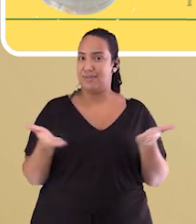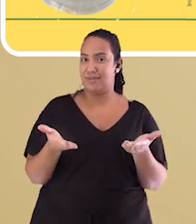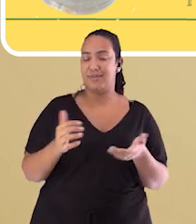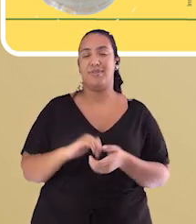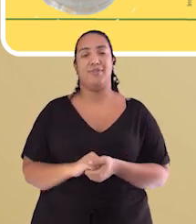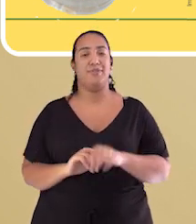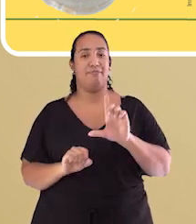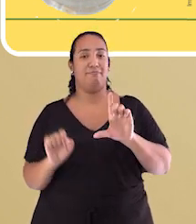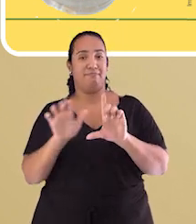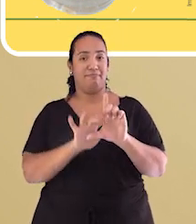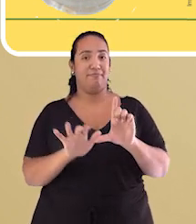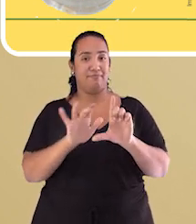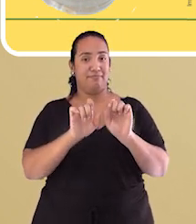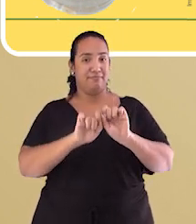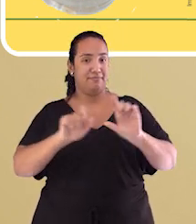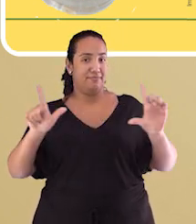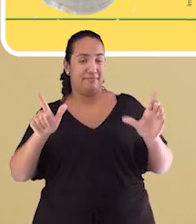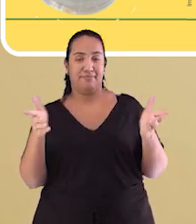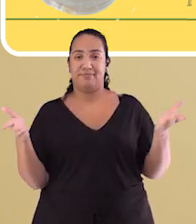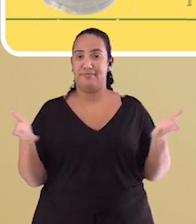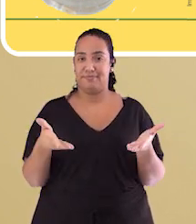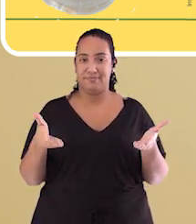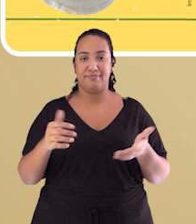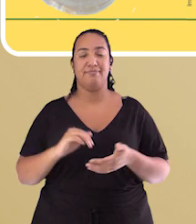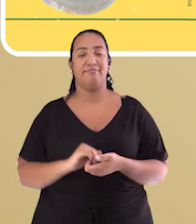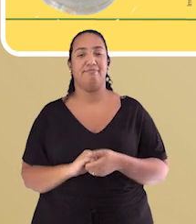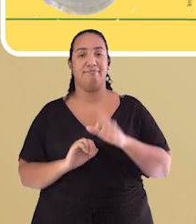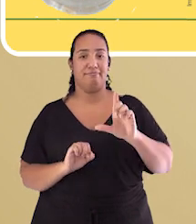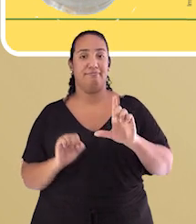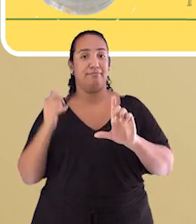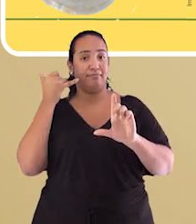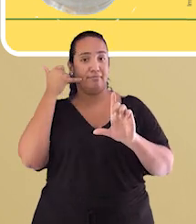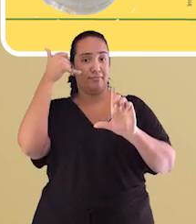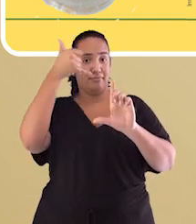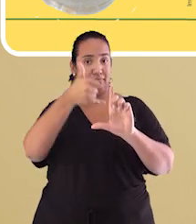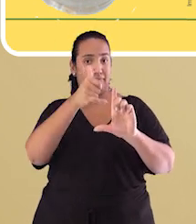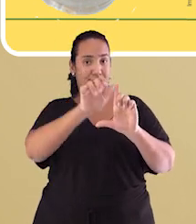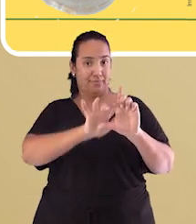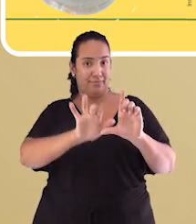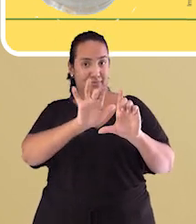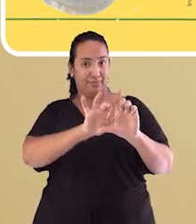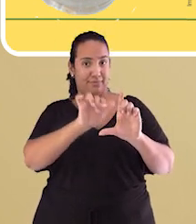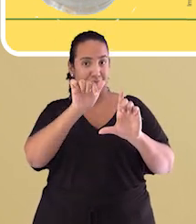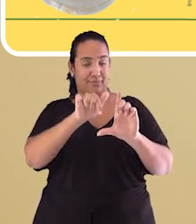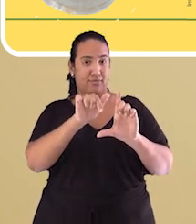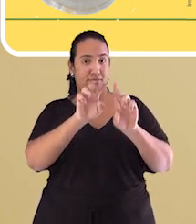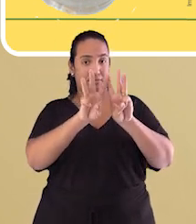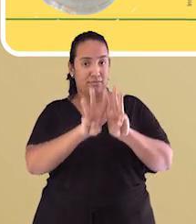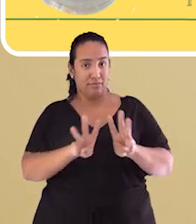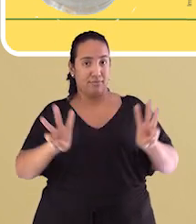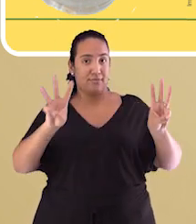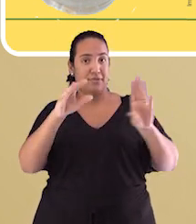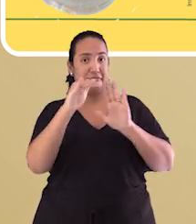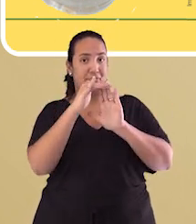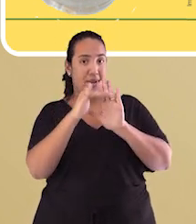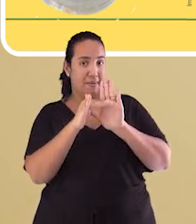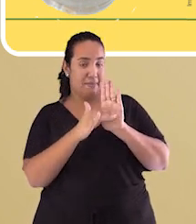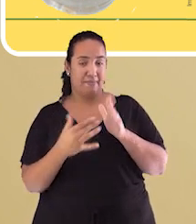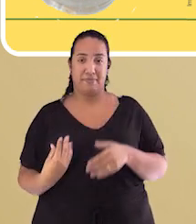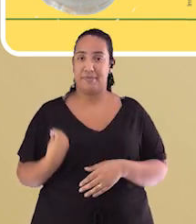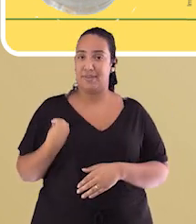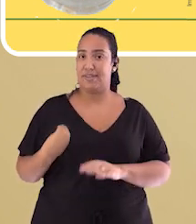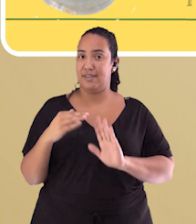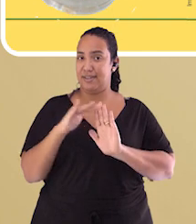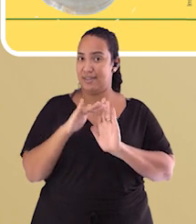hoje, através do QR Code que está na sua tela. É só apontar a câmera do celular para ela, clicar no link do formulário